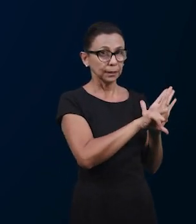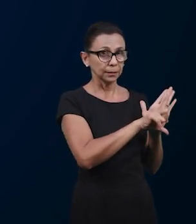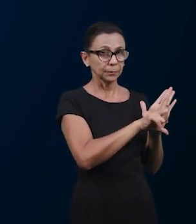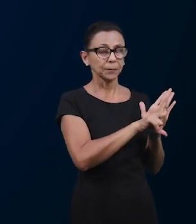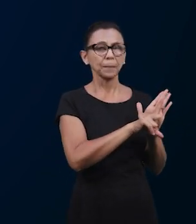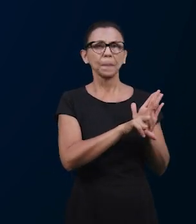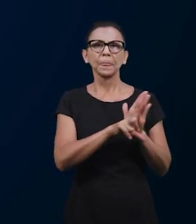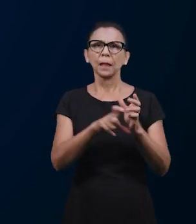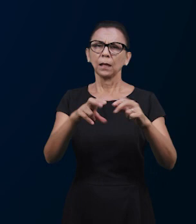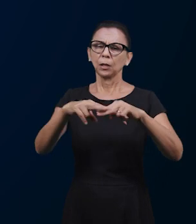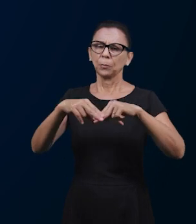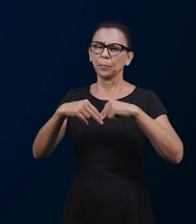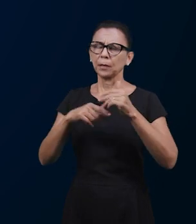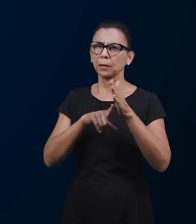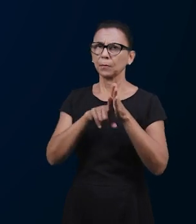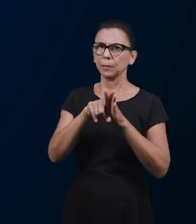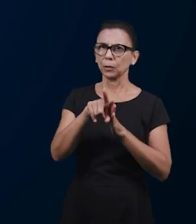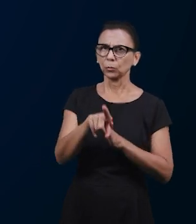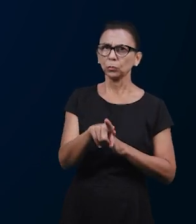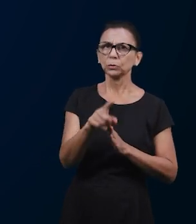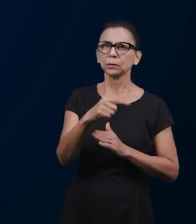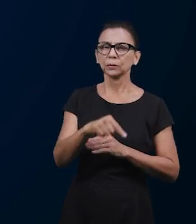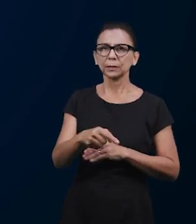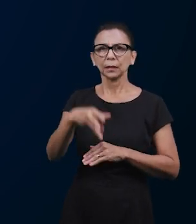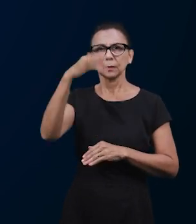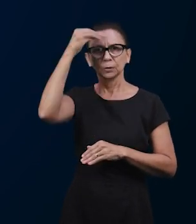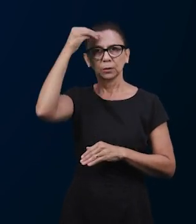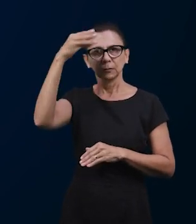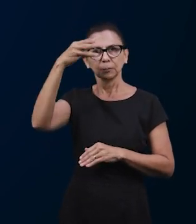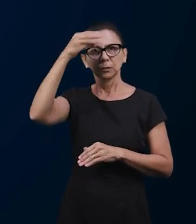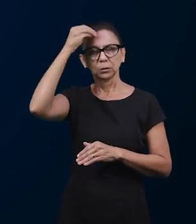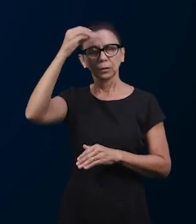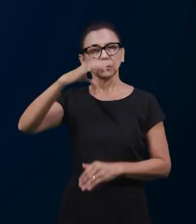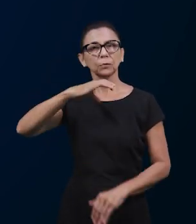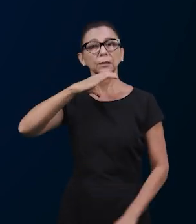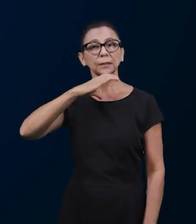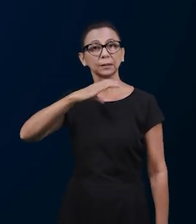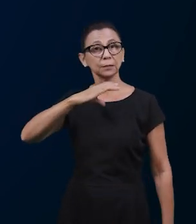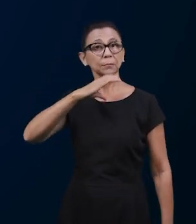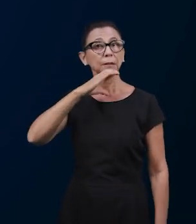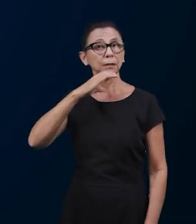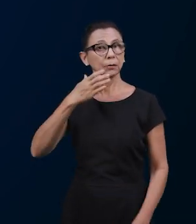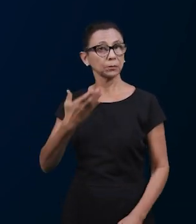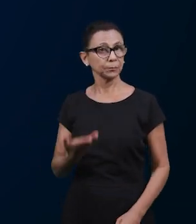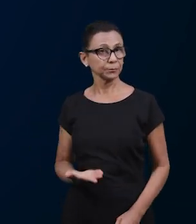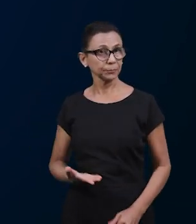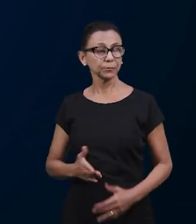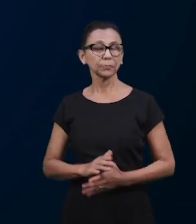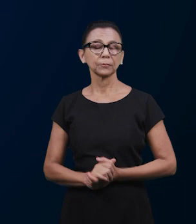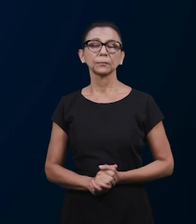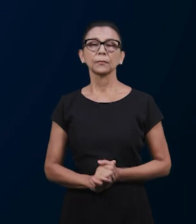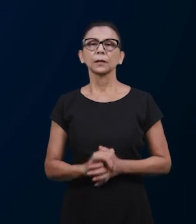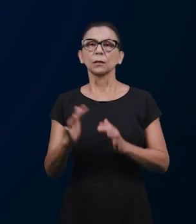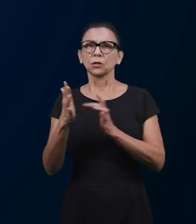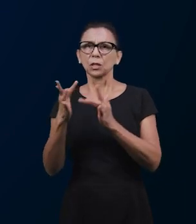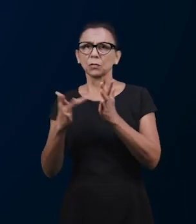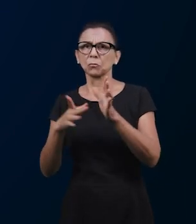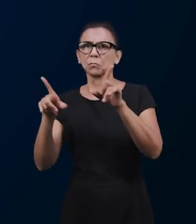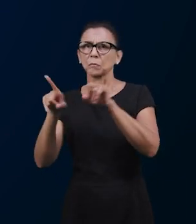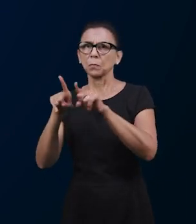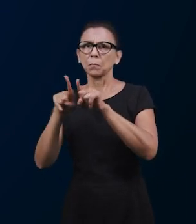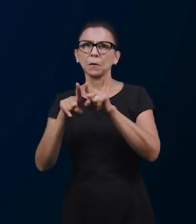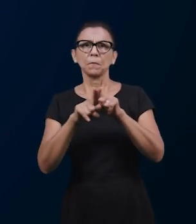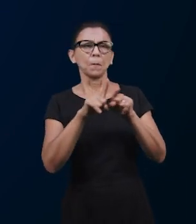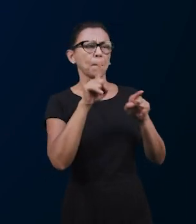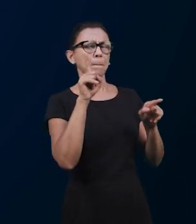das perguntas, você gera novos conhecimentos. Então, Jesus respondeu para ele fazendo perguntas, porque